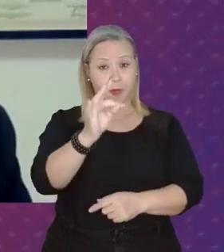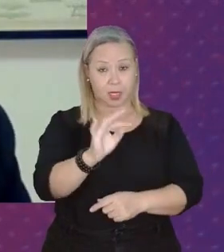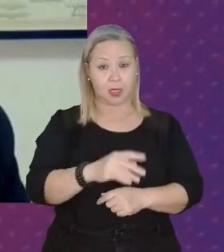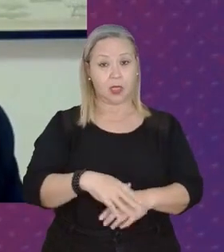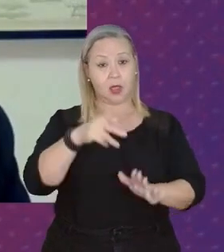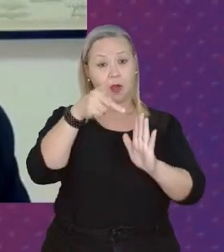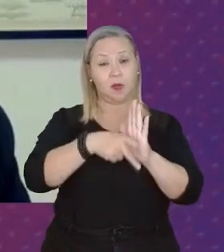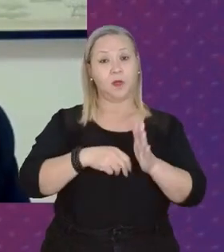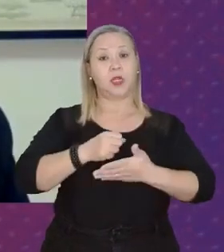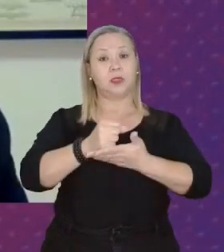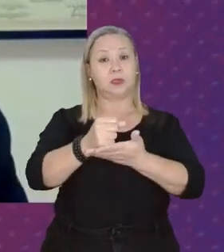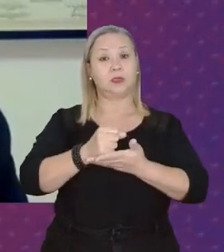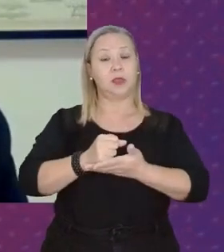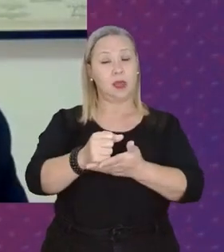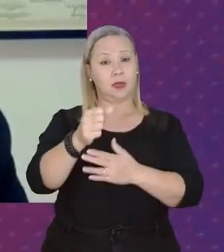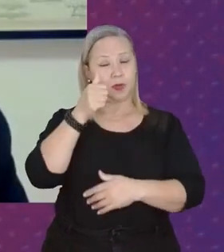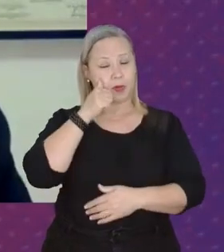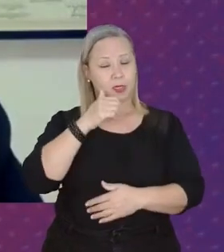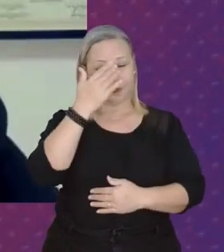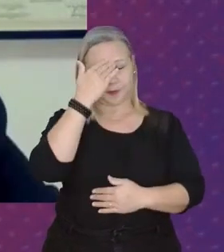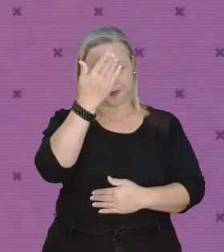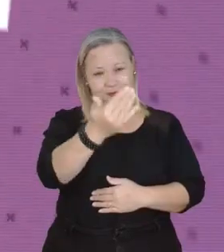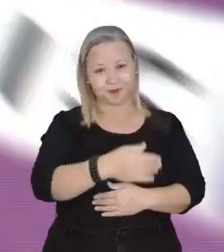projeto Elas por Elas. Obrigada.